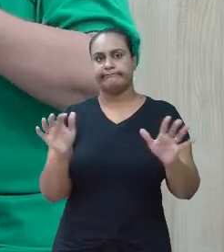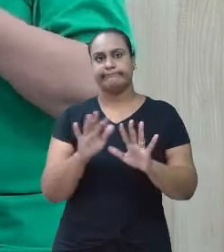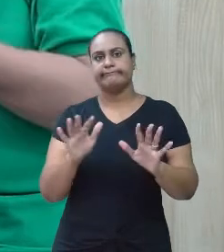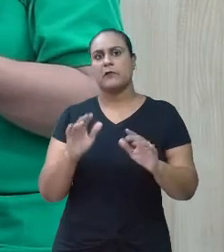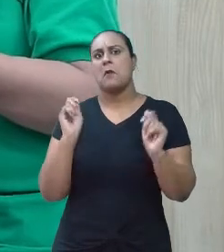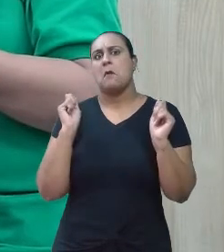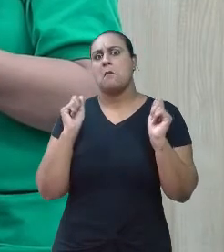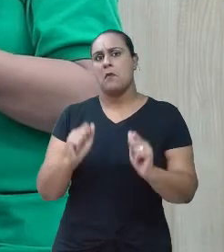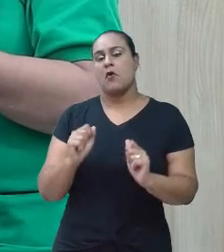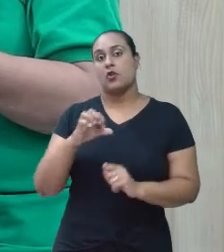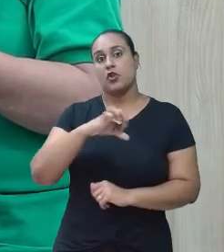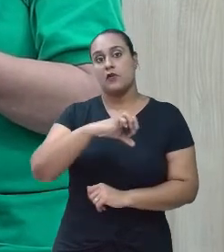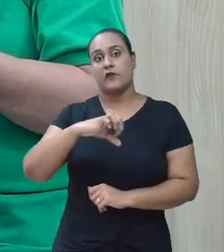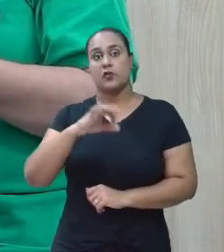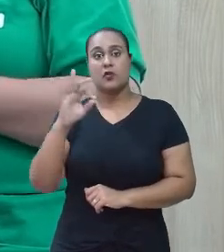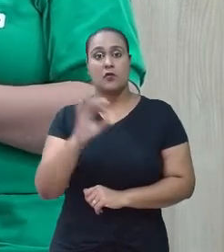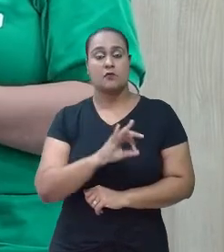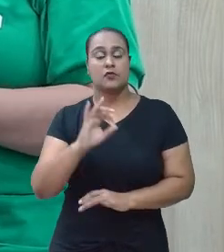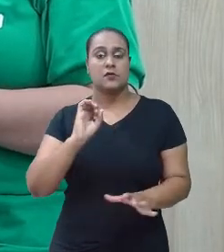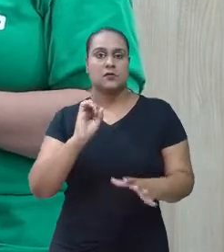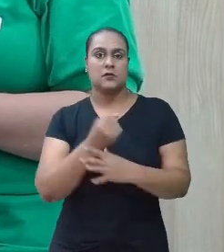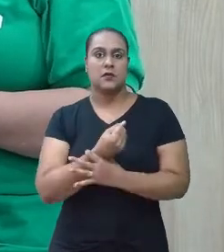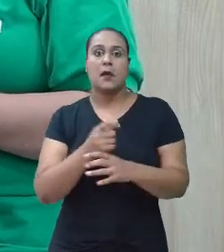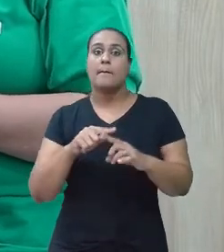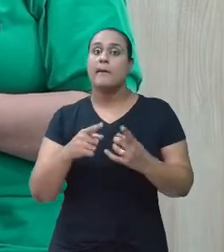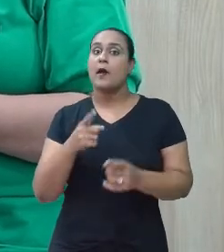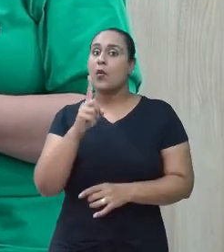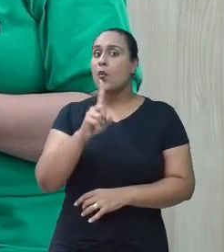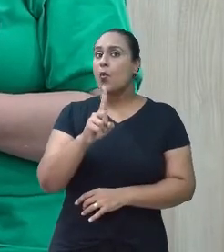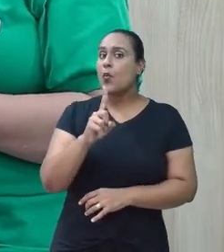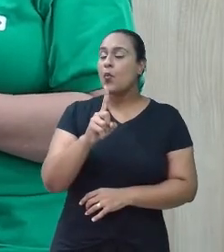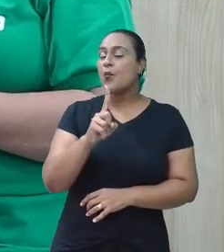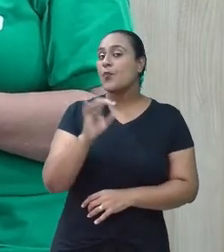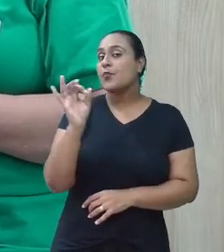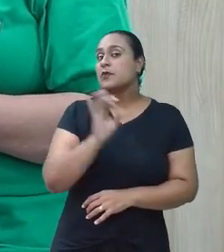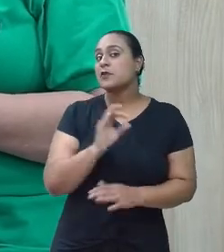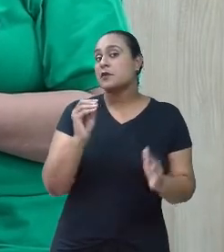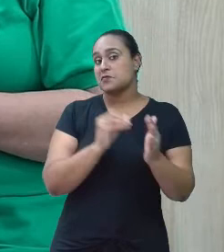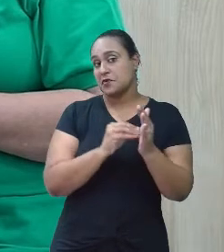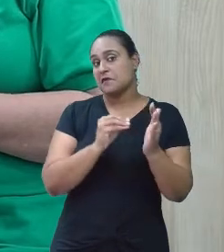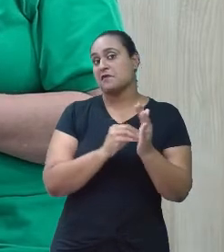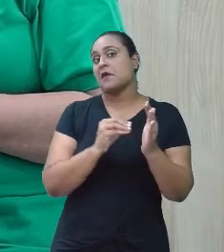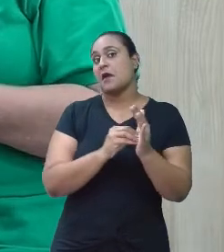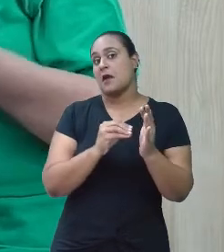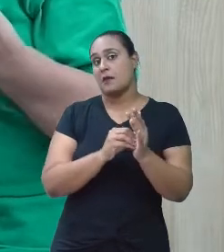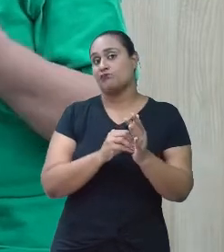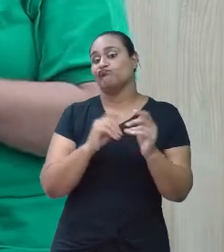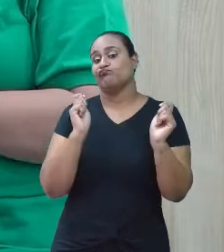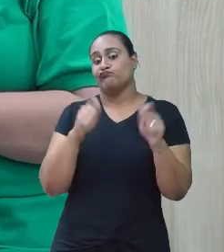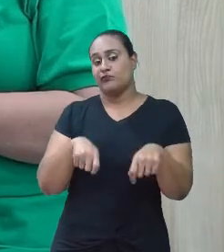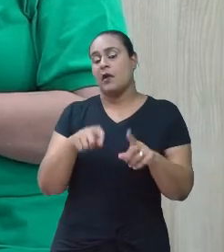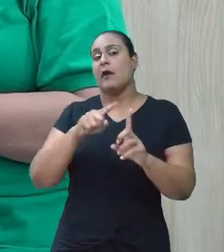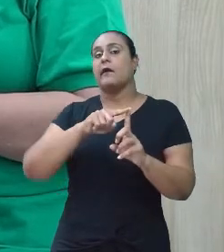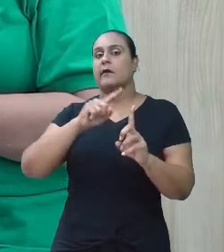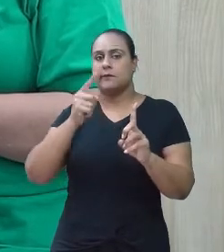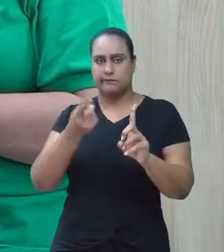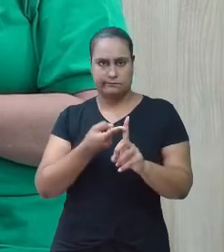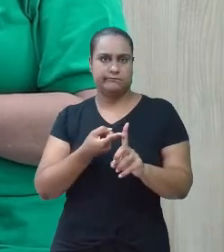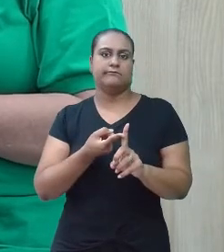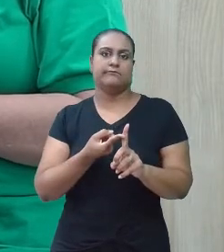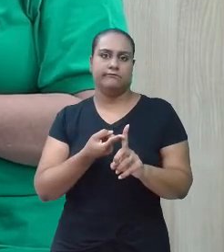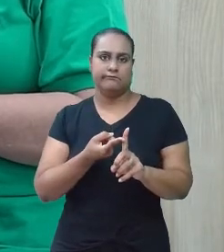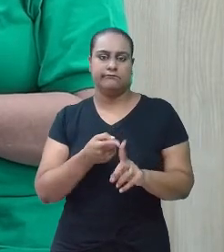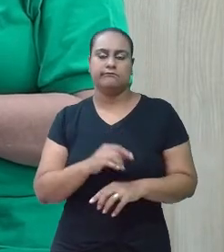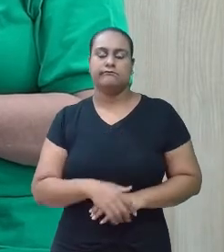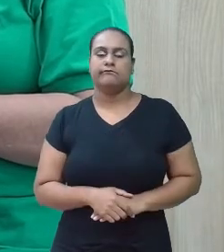até 99% seguro, mas aquele 1% que falta pode ser aí chegar a uma gravidez